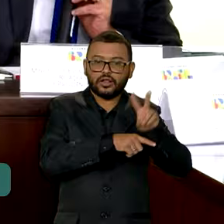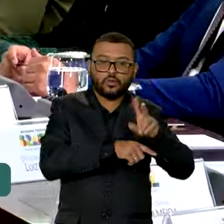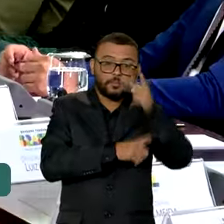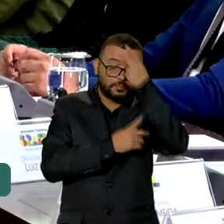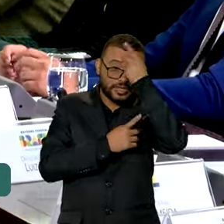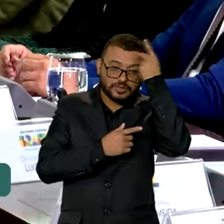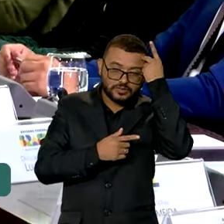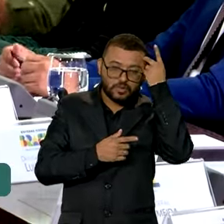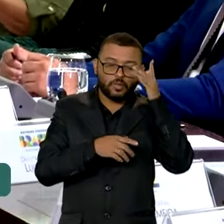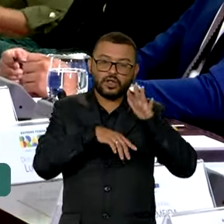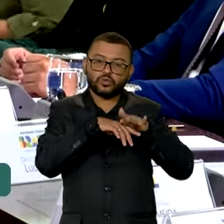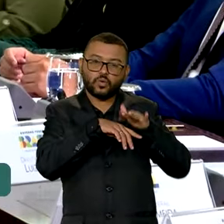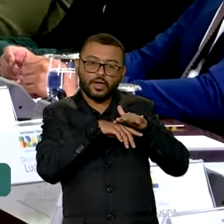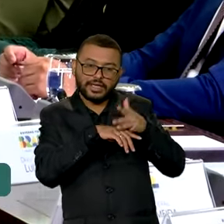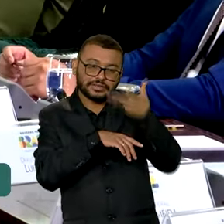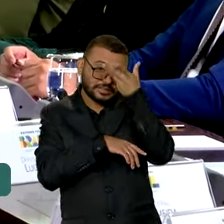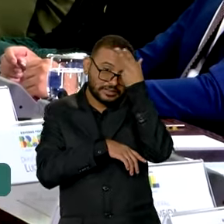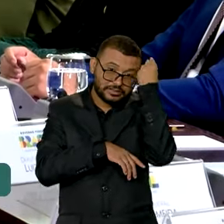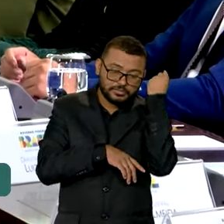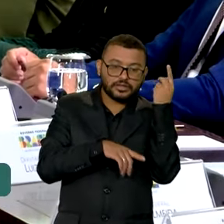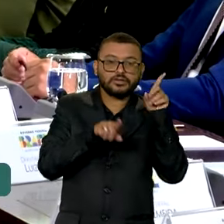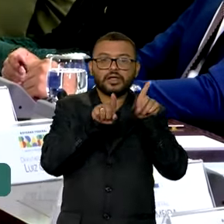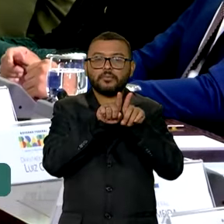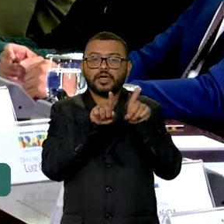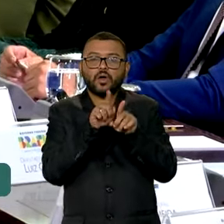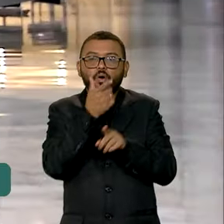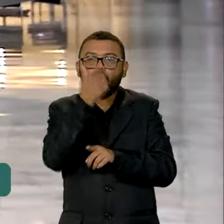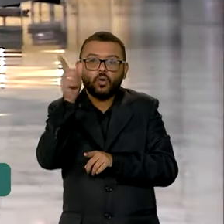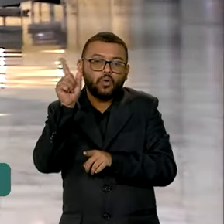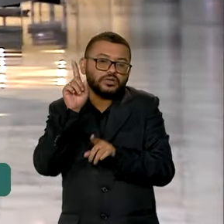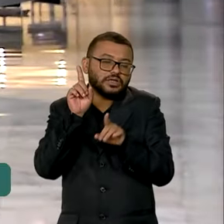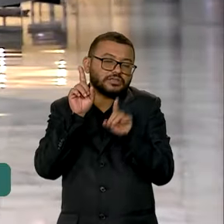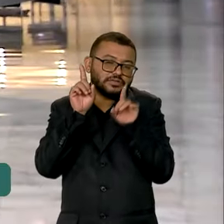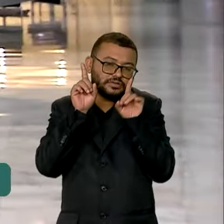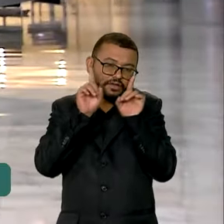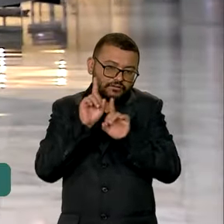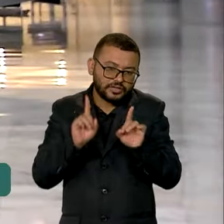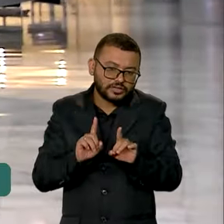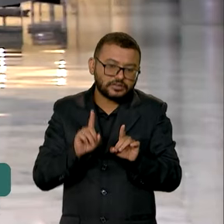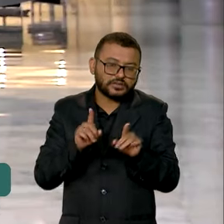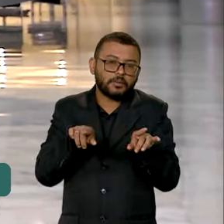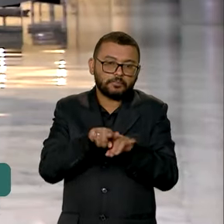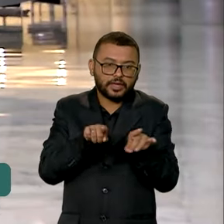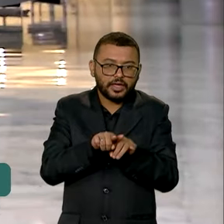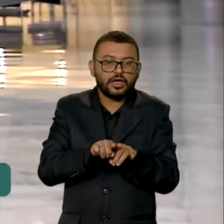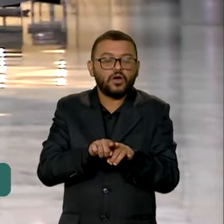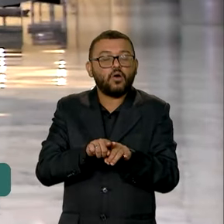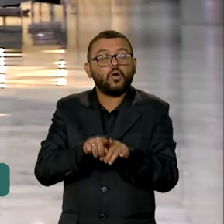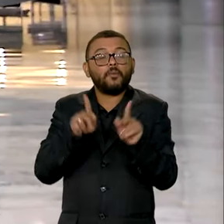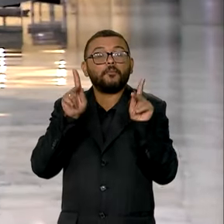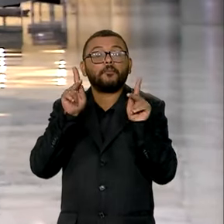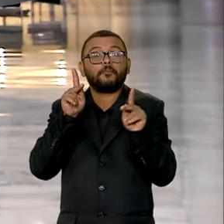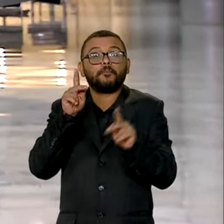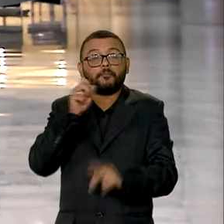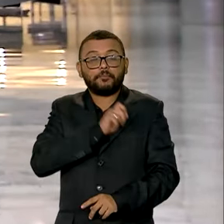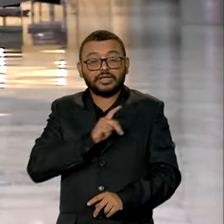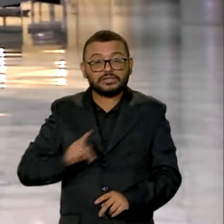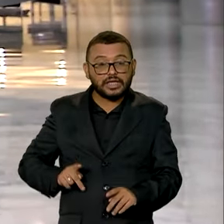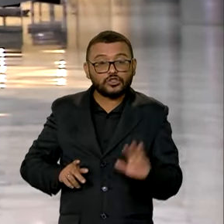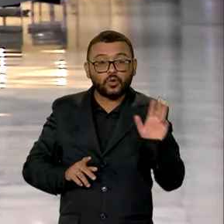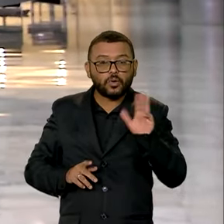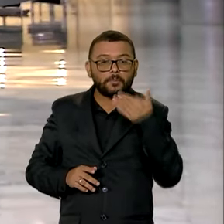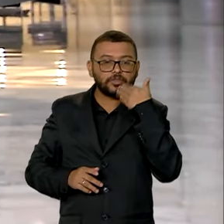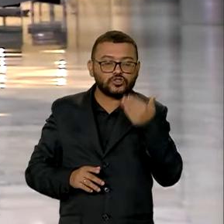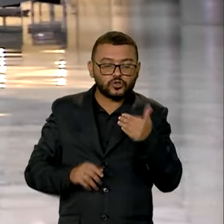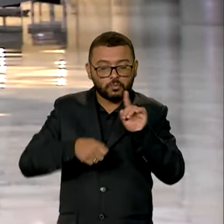pessoas com a doença de Alzheimer e outras demências. A nova lei sancionada pelo presidente Lula estabelece